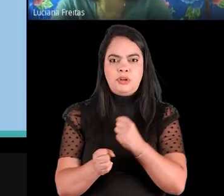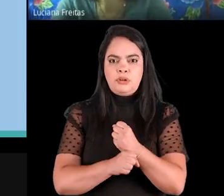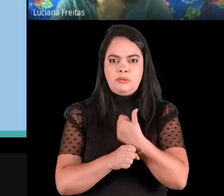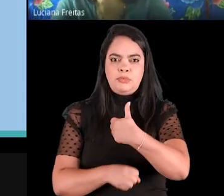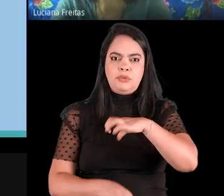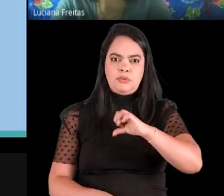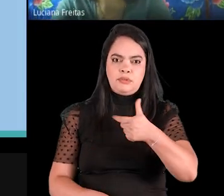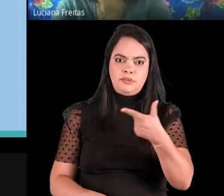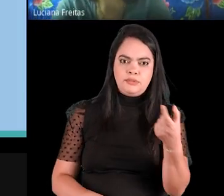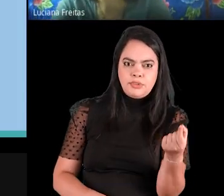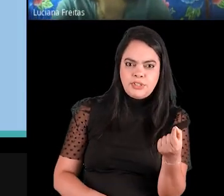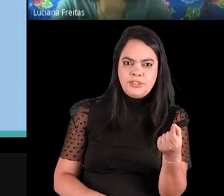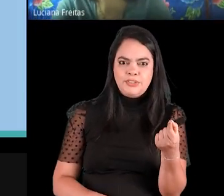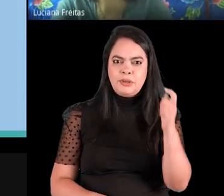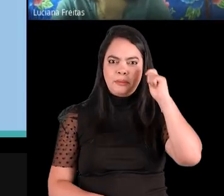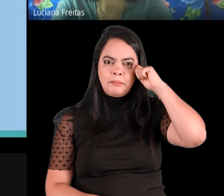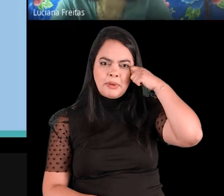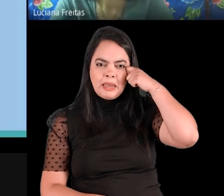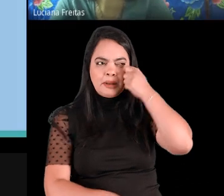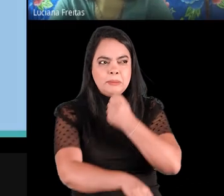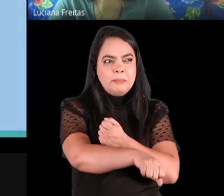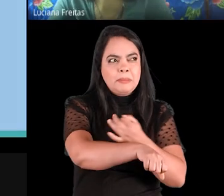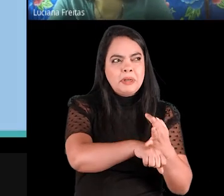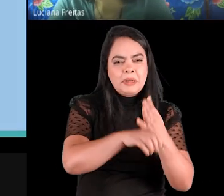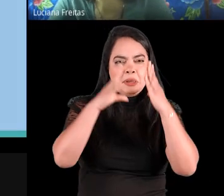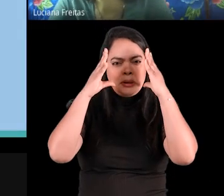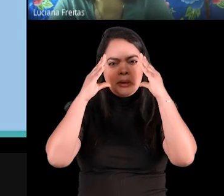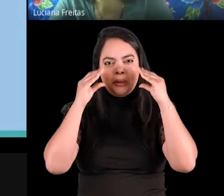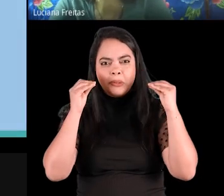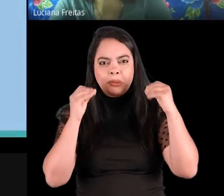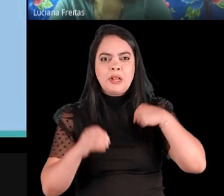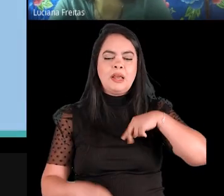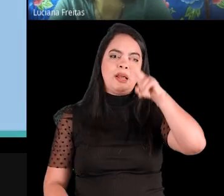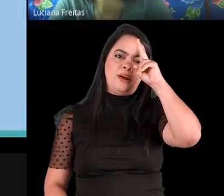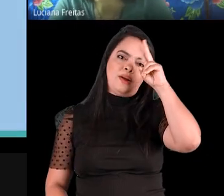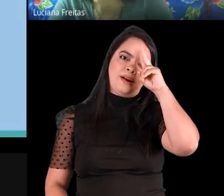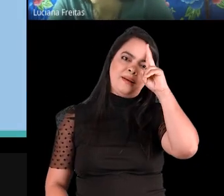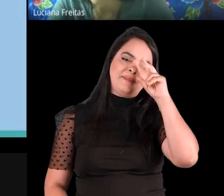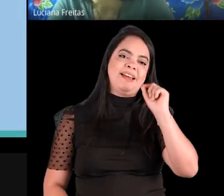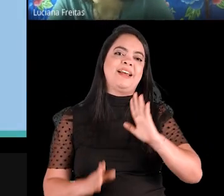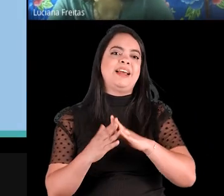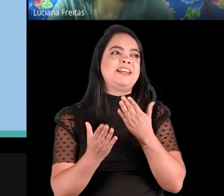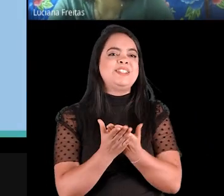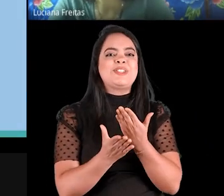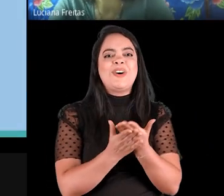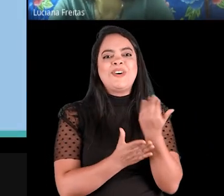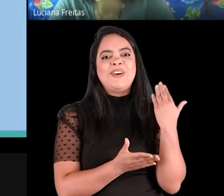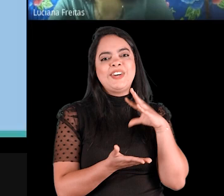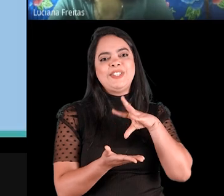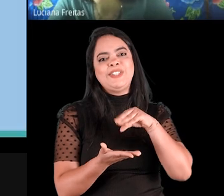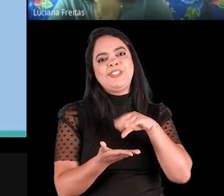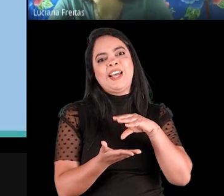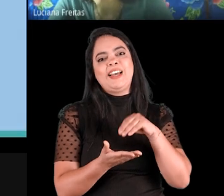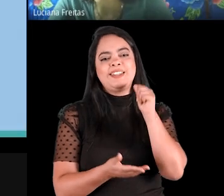aquele preto e branco, aquela coisa, né, mais escura, e me lembrou também um pouco dos xerox da escola, quando a professora